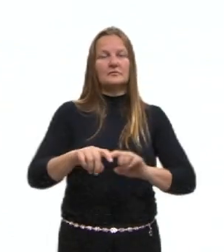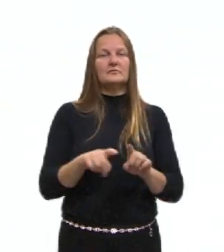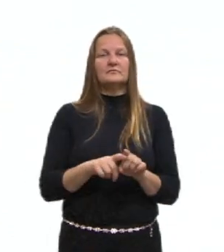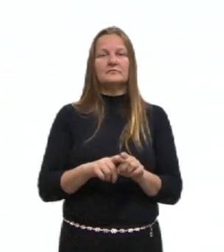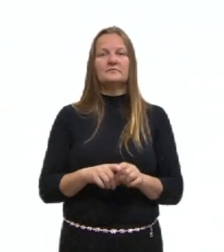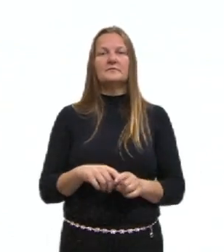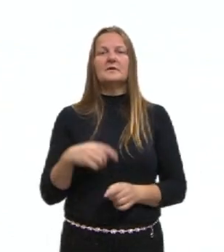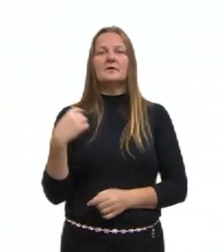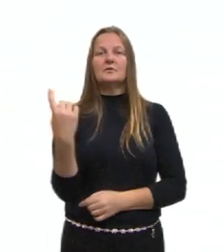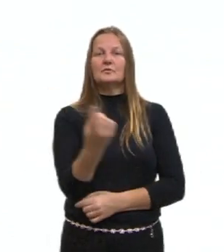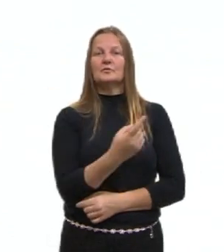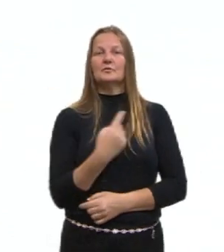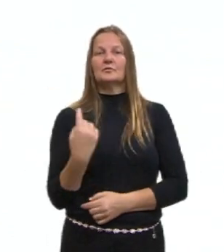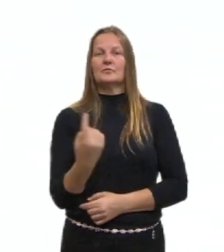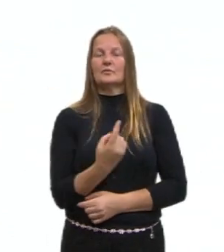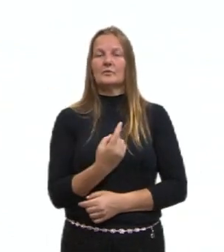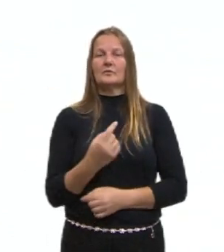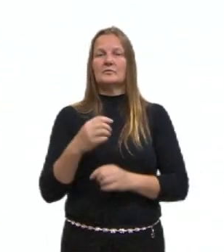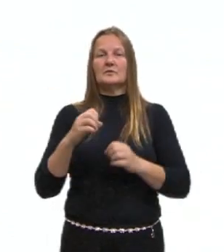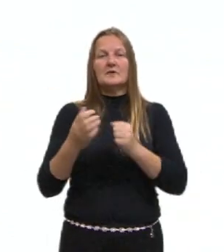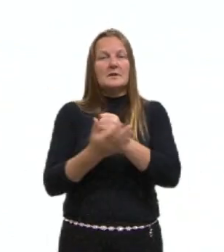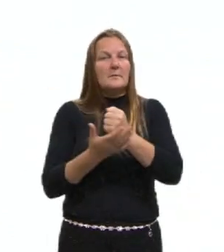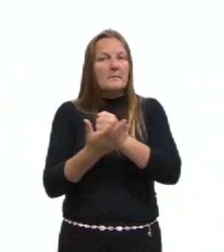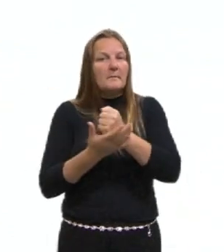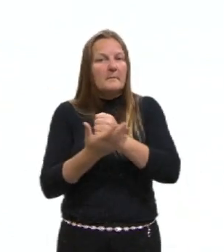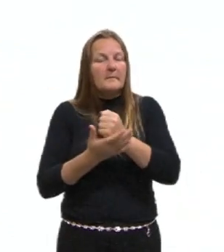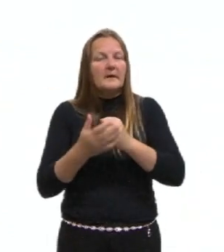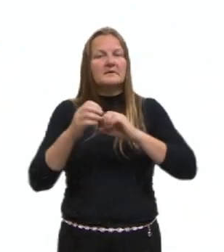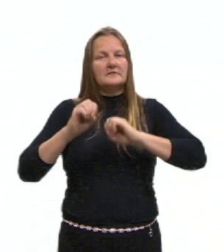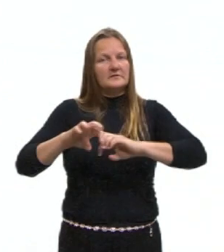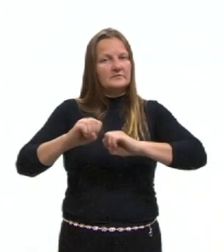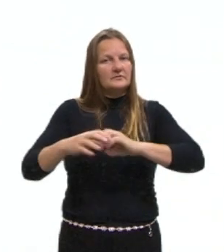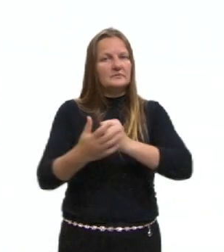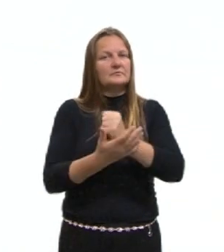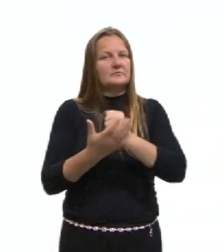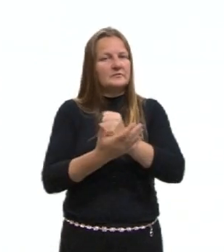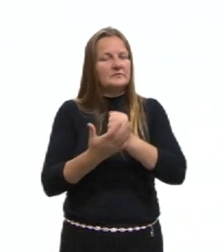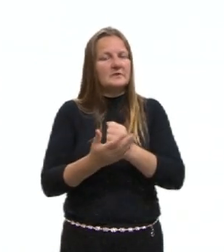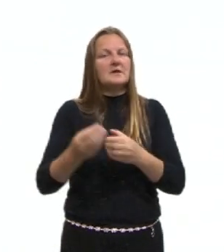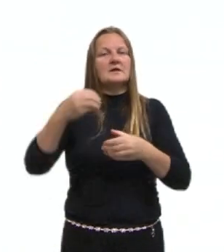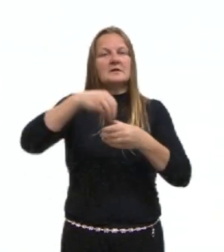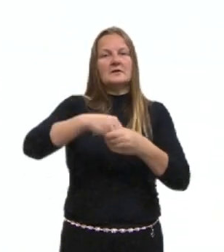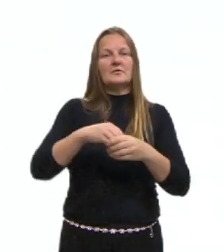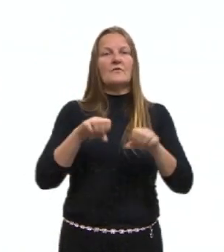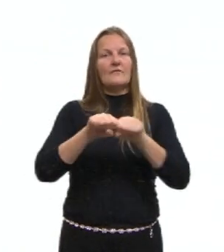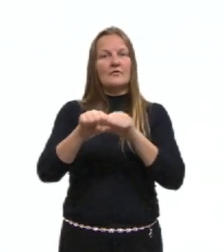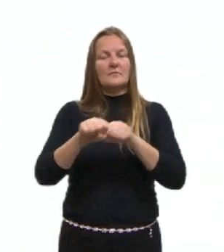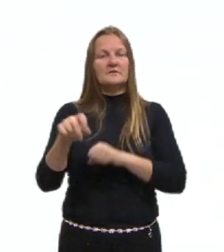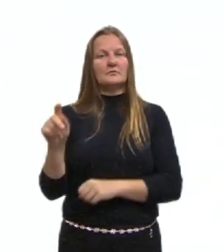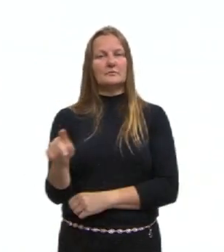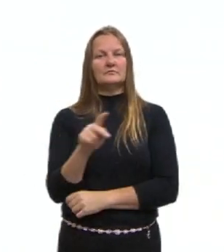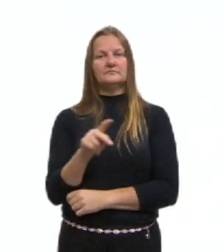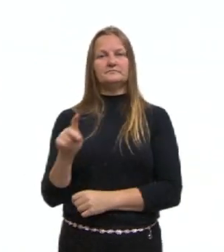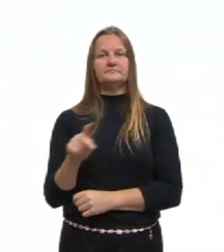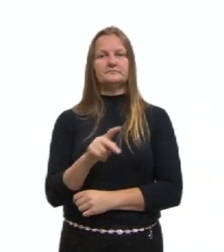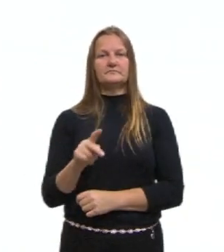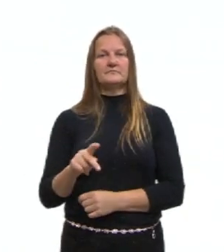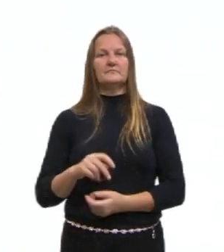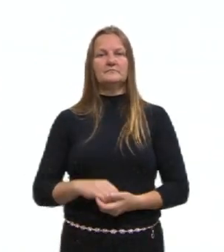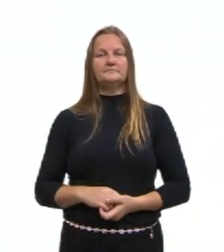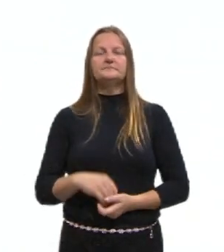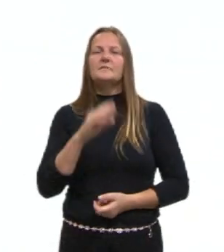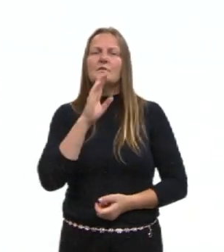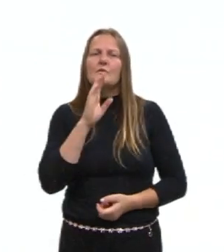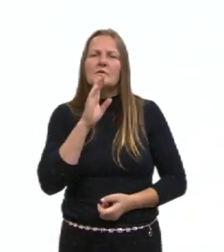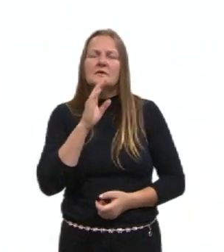a gente, né, ela é da educação básica, então ela faz parte, deve fazer parte da formação de um professor que ele